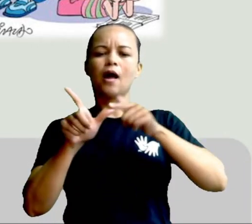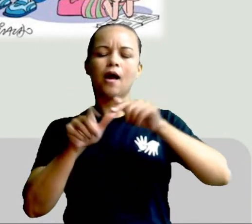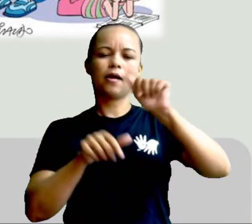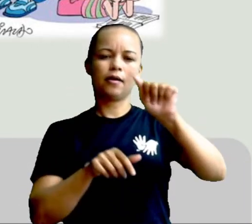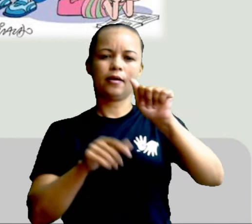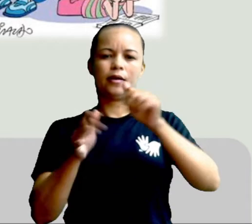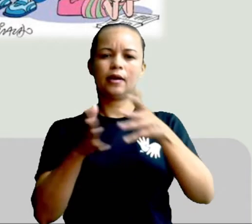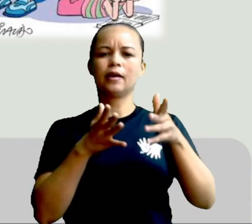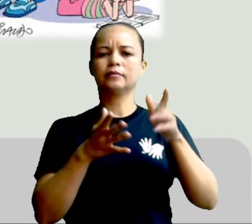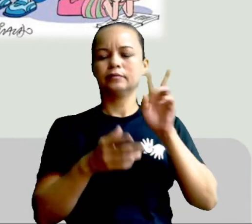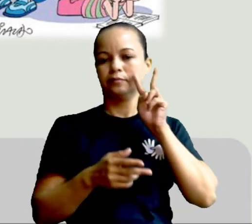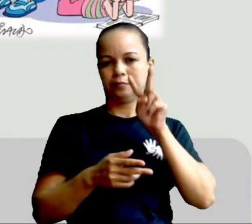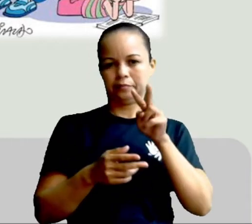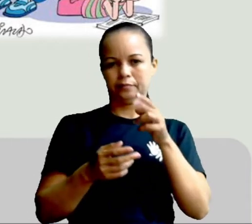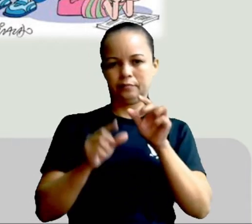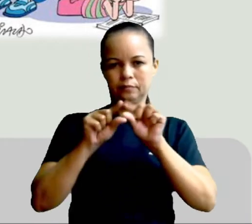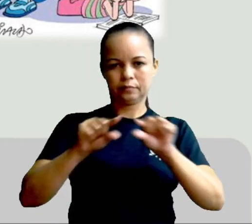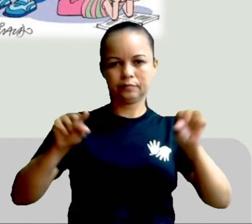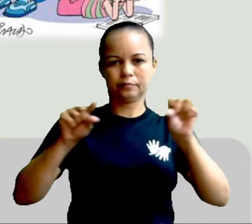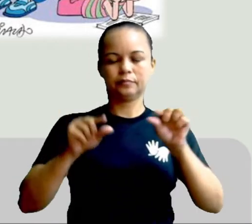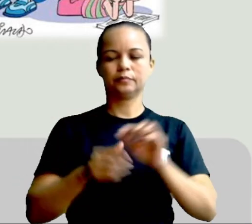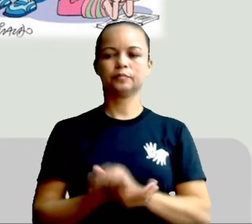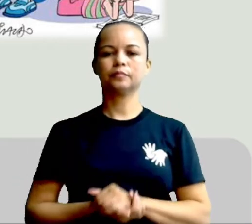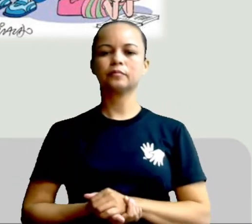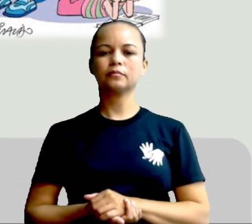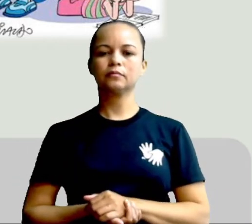essa oração, certo? Então, vamos analisar aqui.